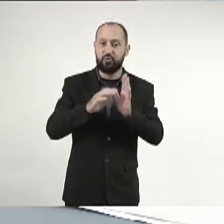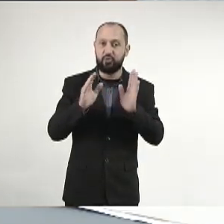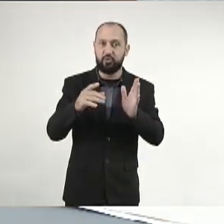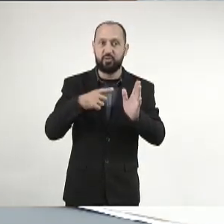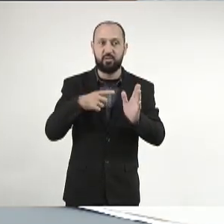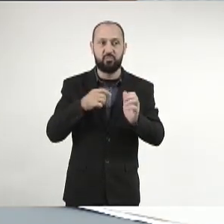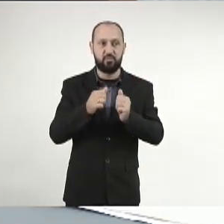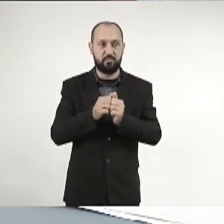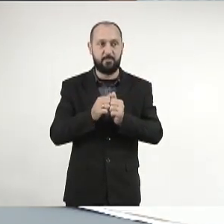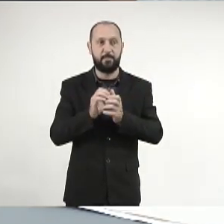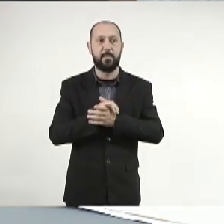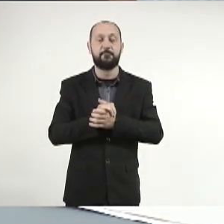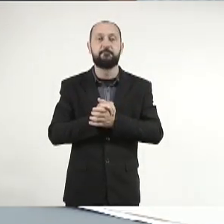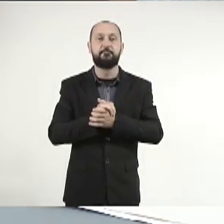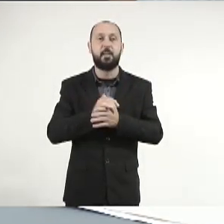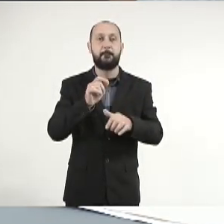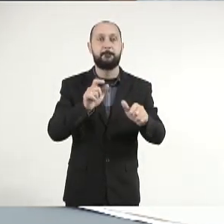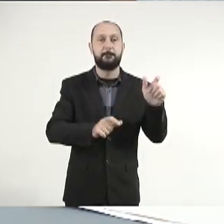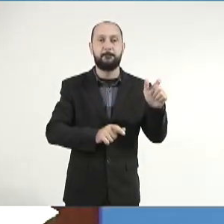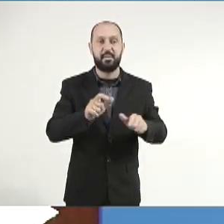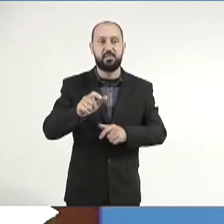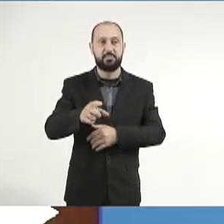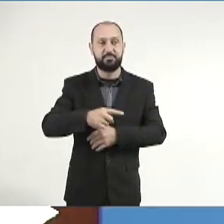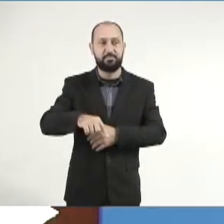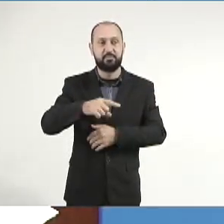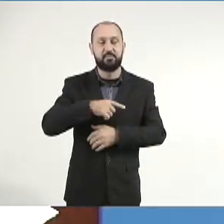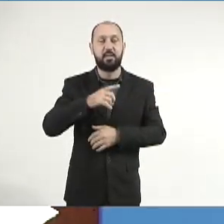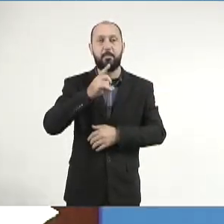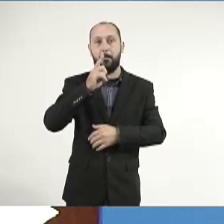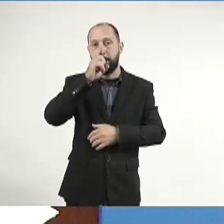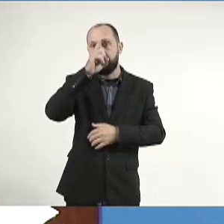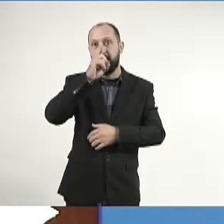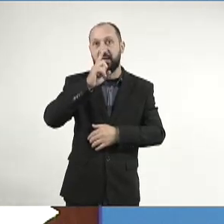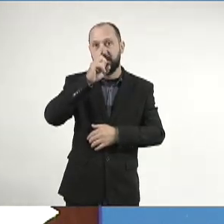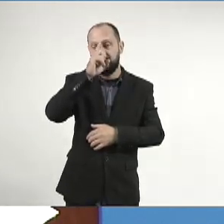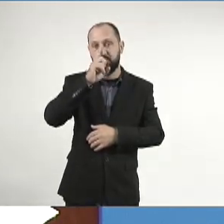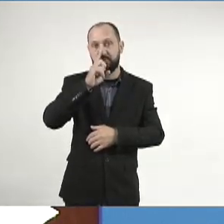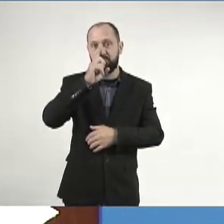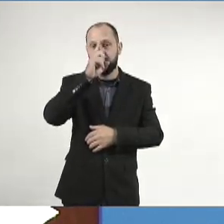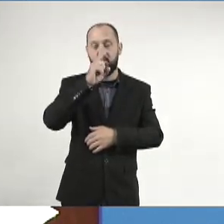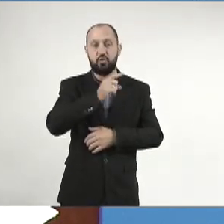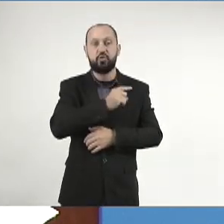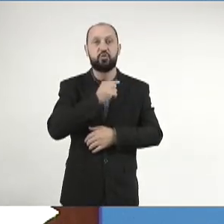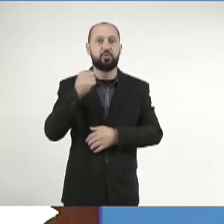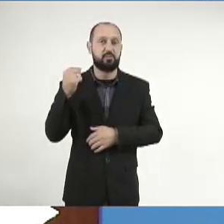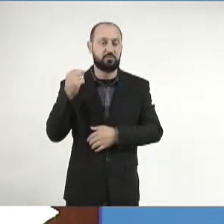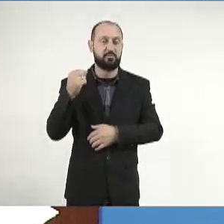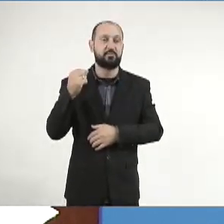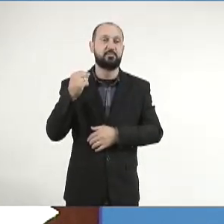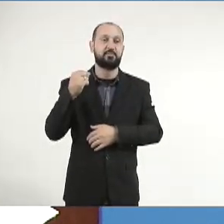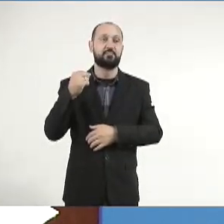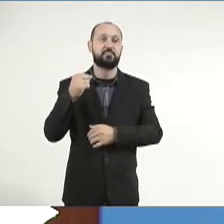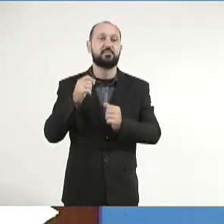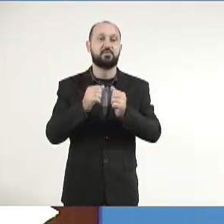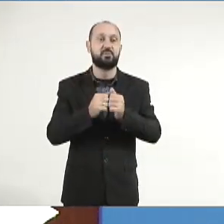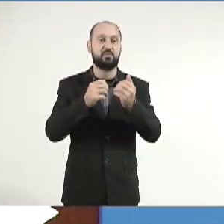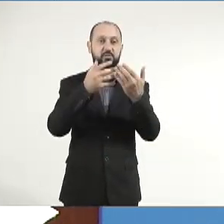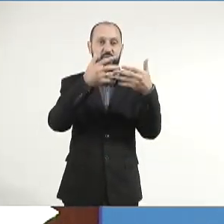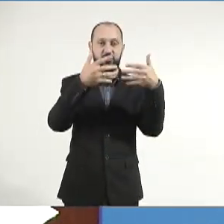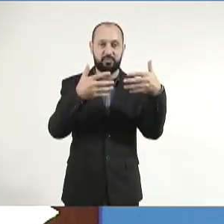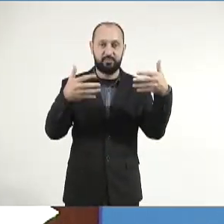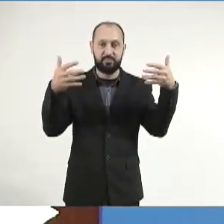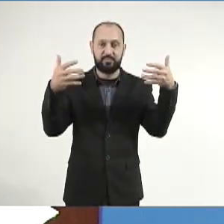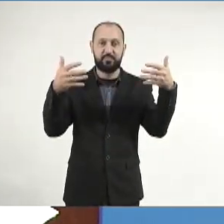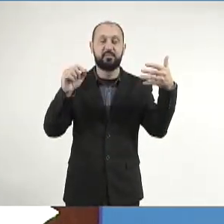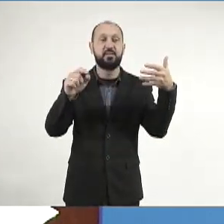aconteceram com pessoas correndo risco de morte com esses fios